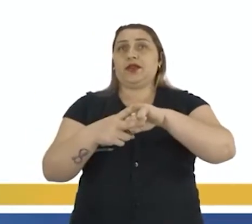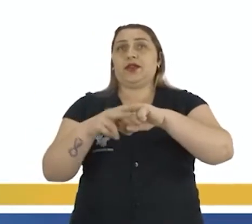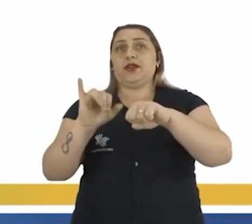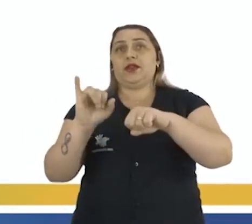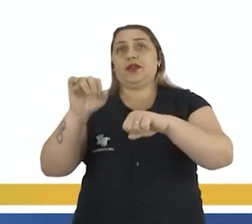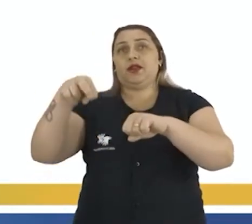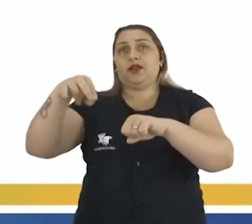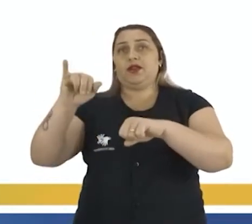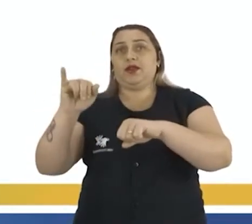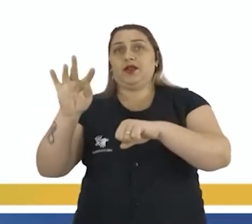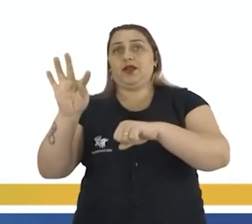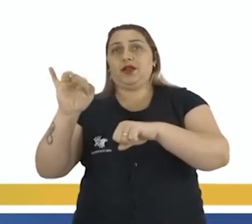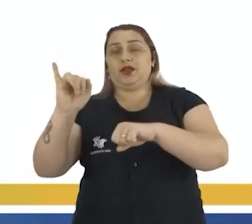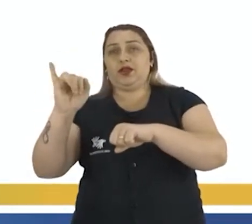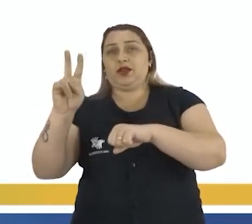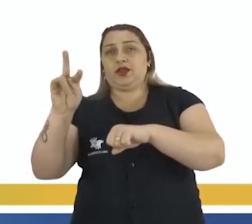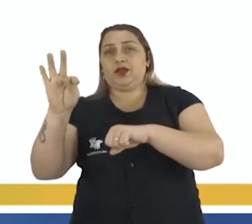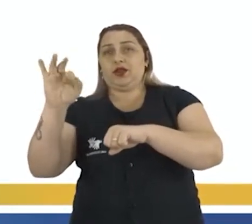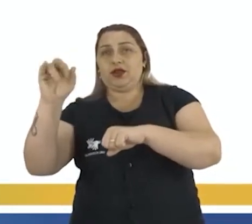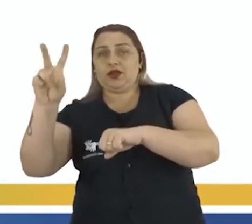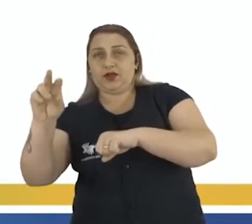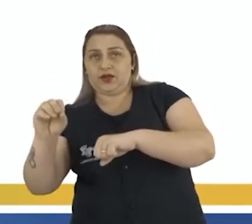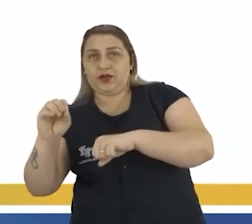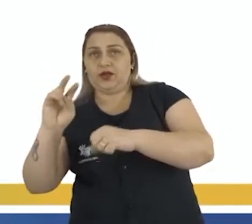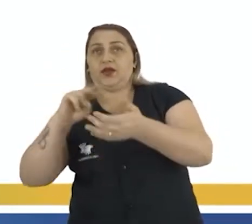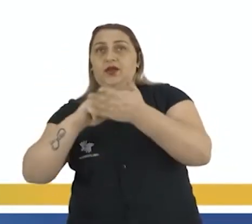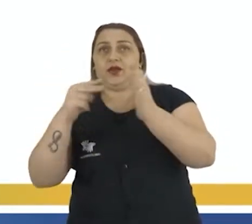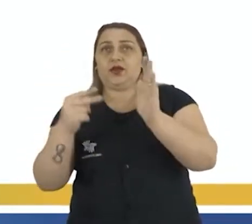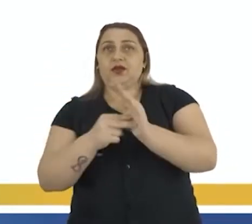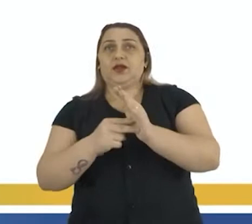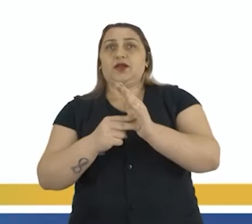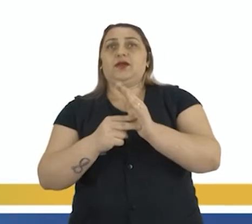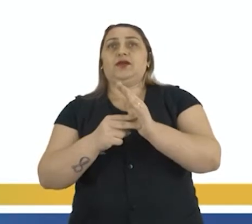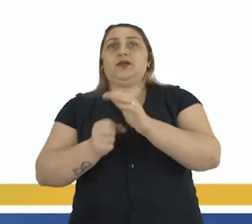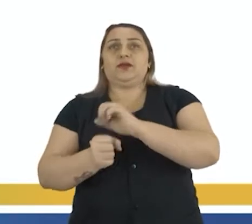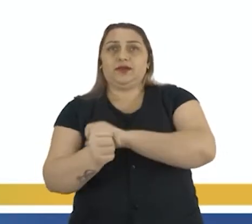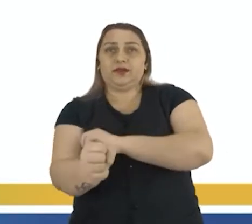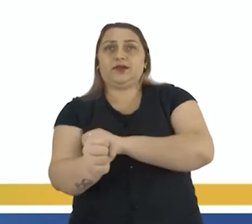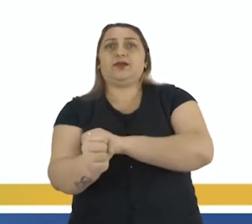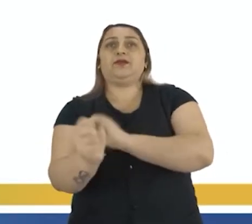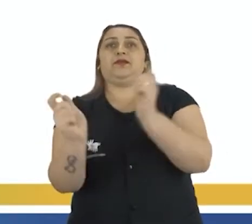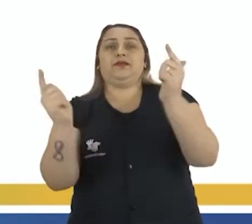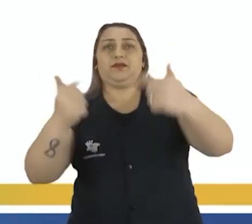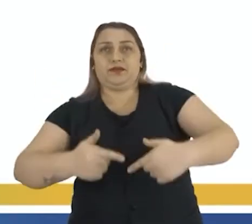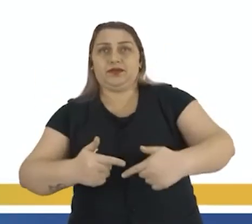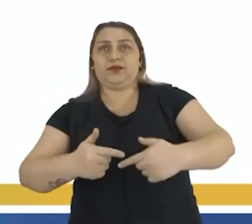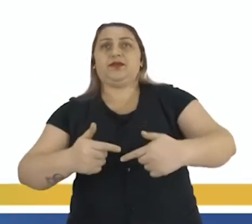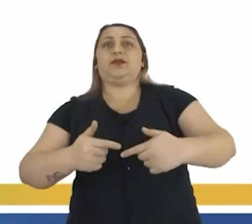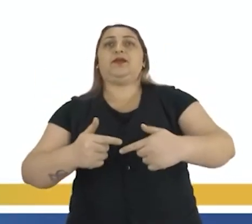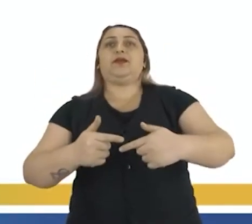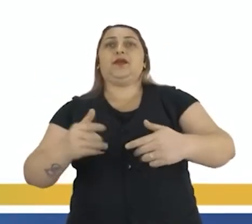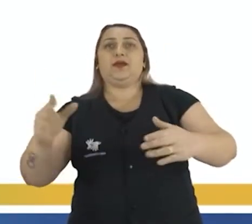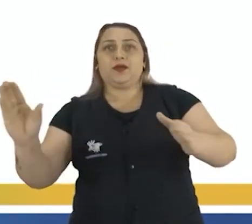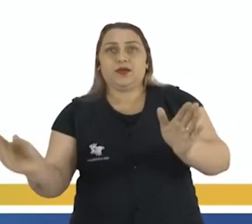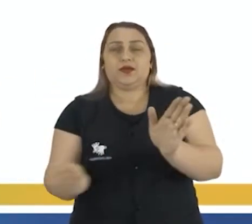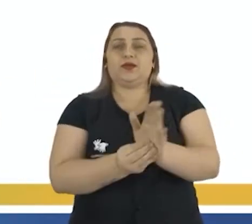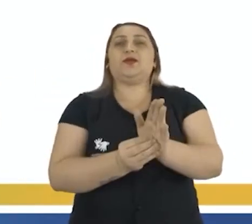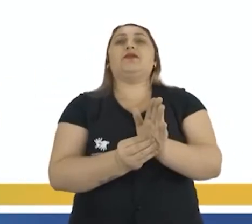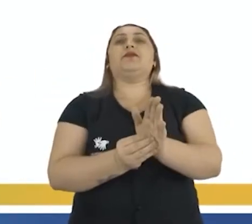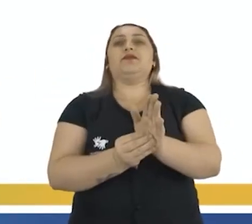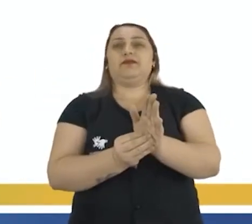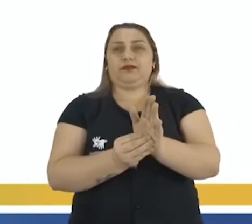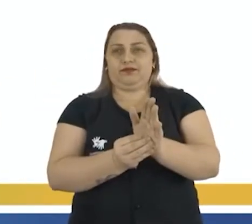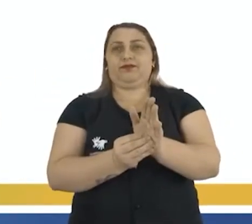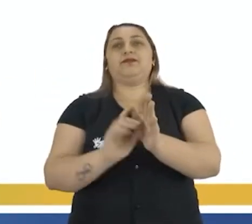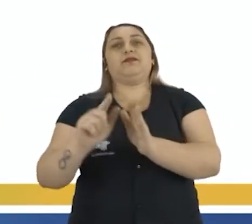e ele está no infinitivo, que tem o sentido de colocar, depositar, apostar, concorrer, incluir,